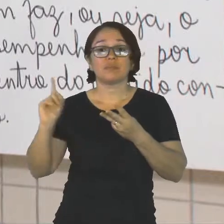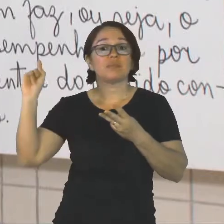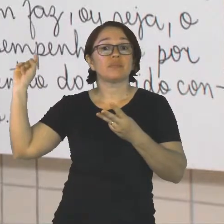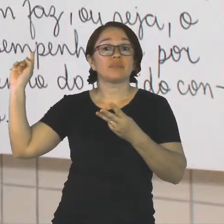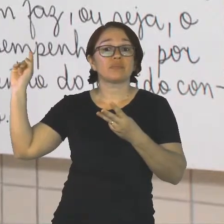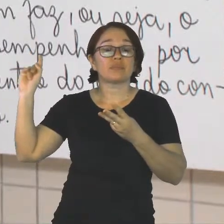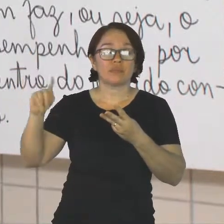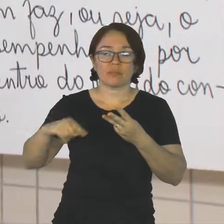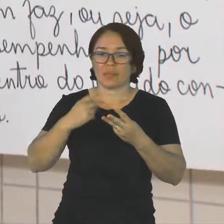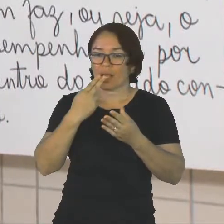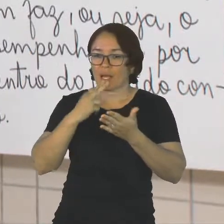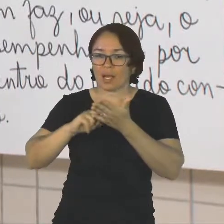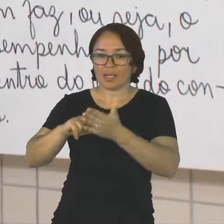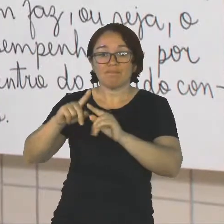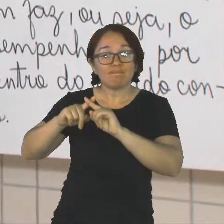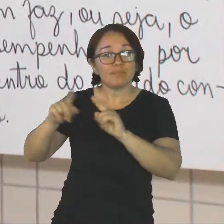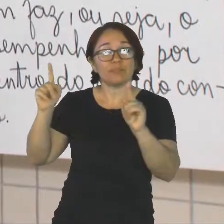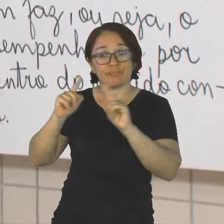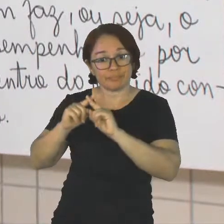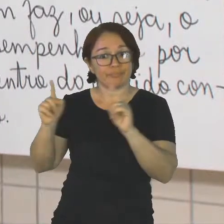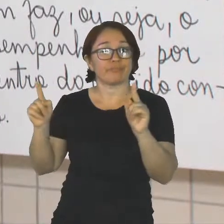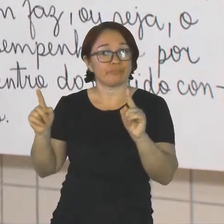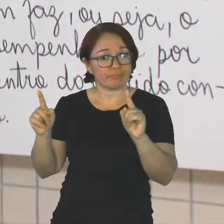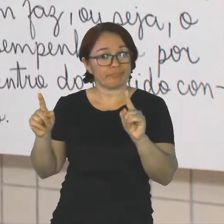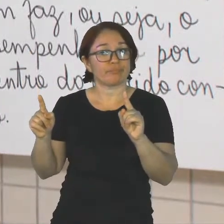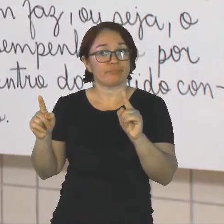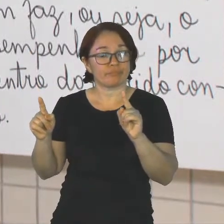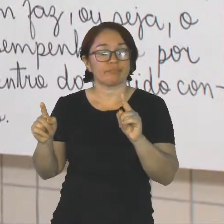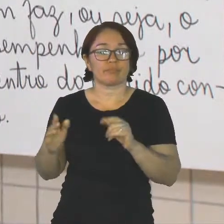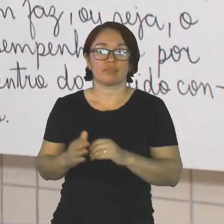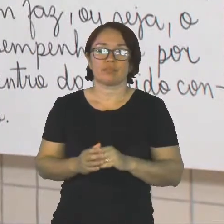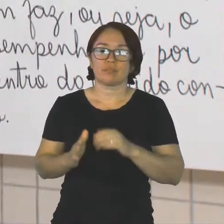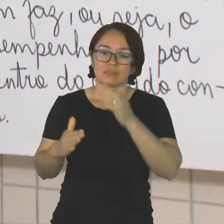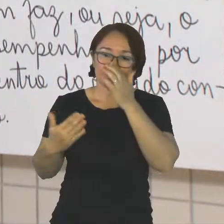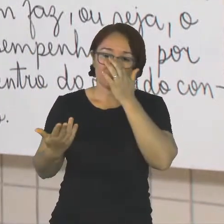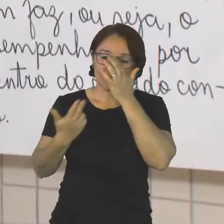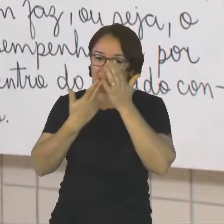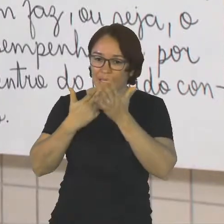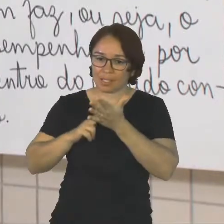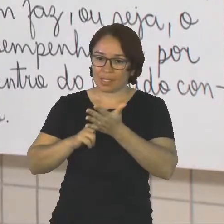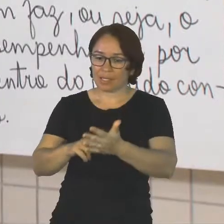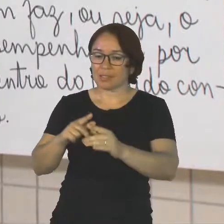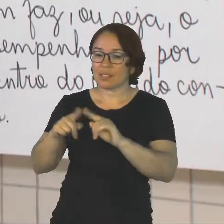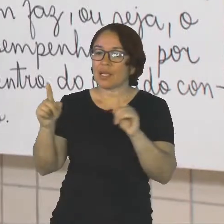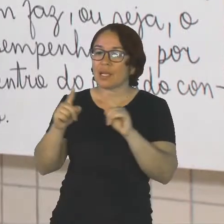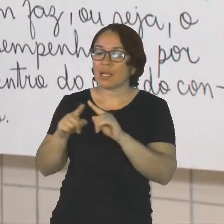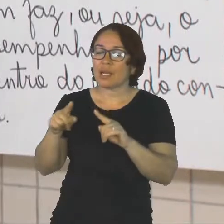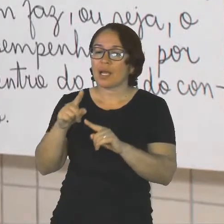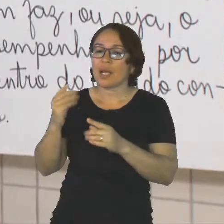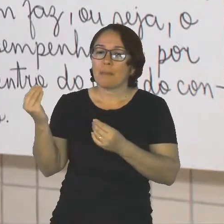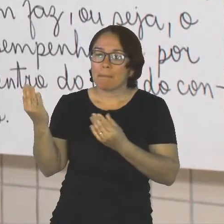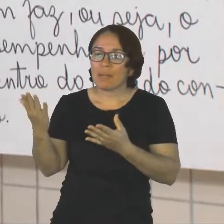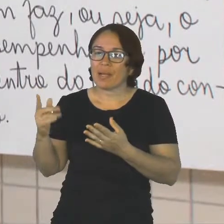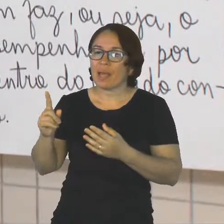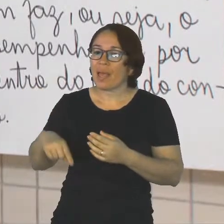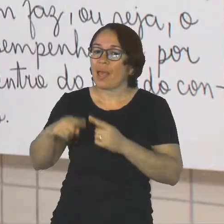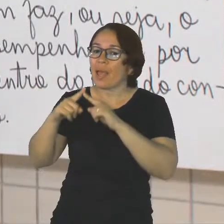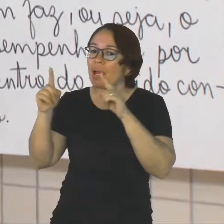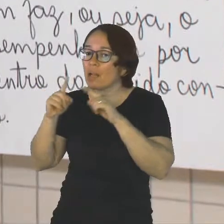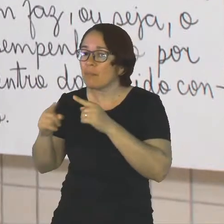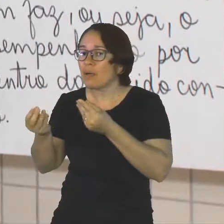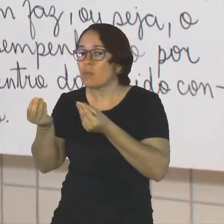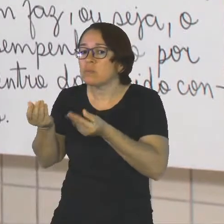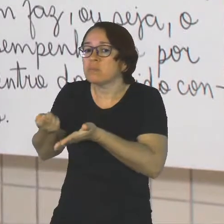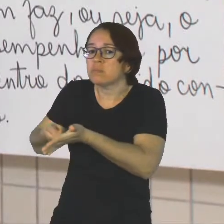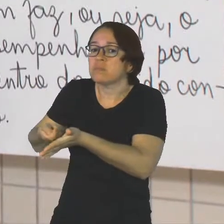a carta de reclamação. Então, a carta de reclamação, ela tem esse objetivo de reivindicar algo,